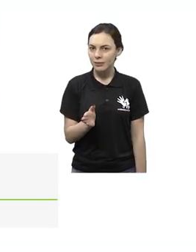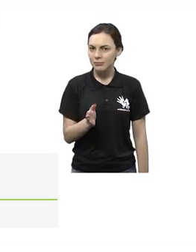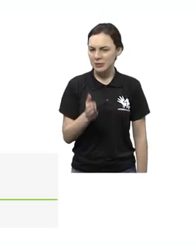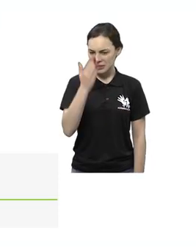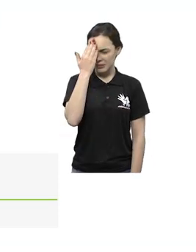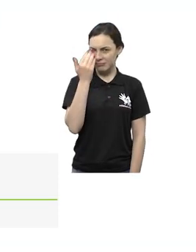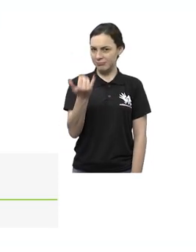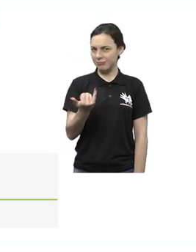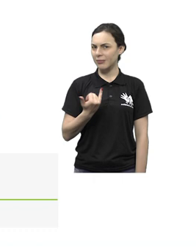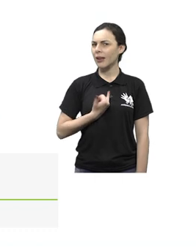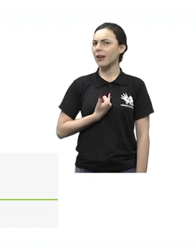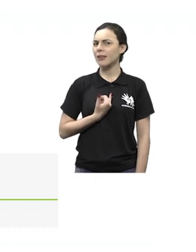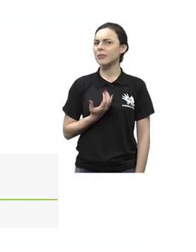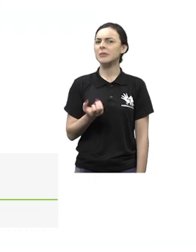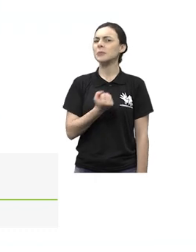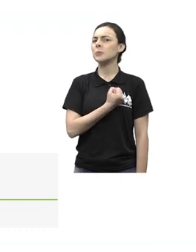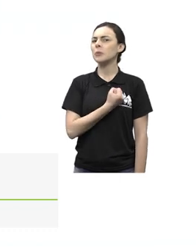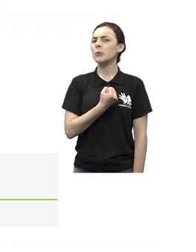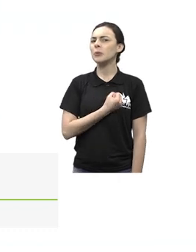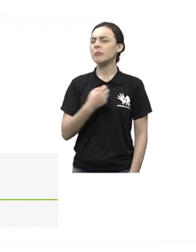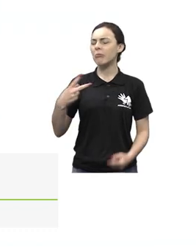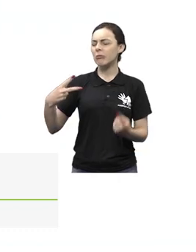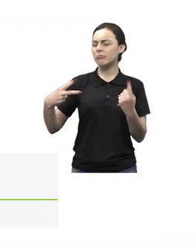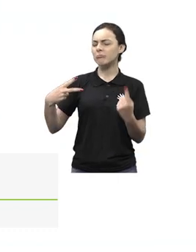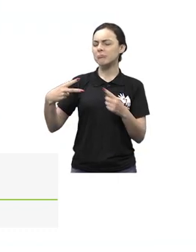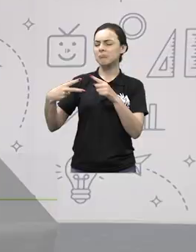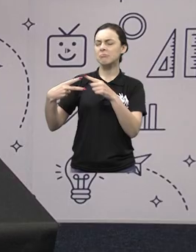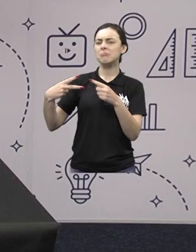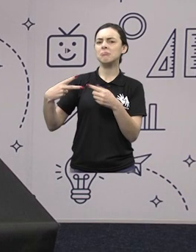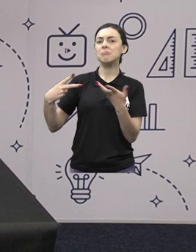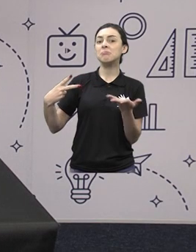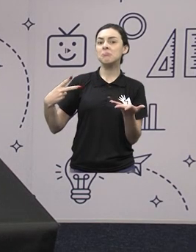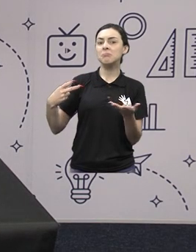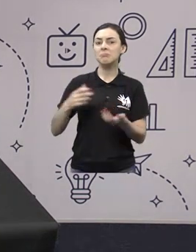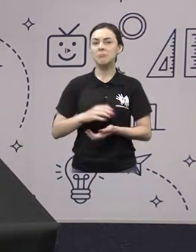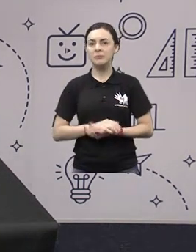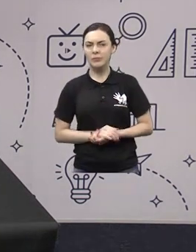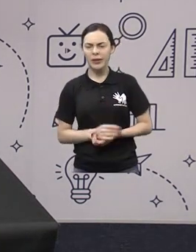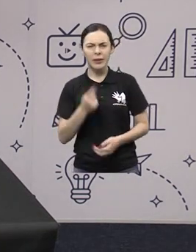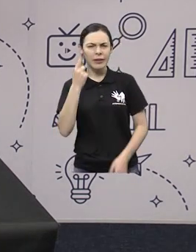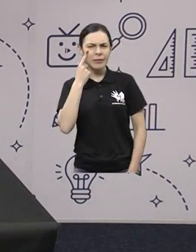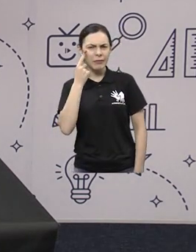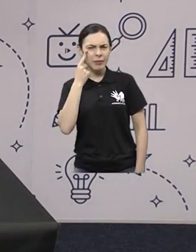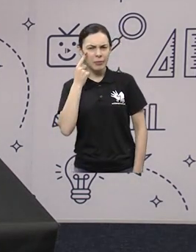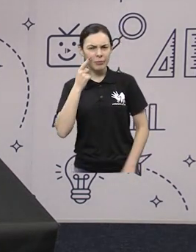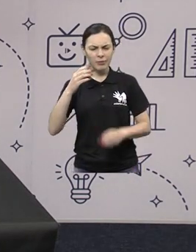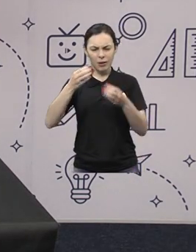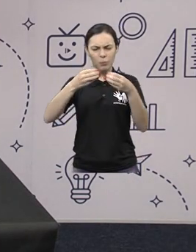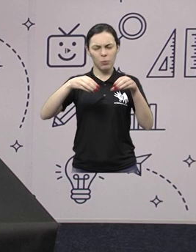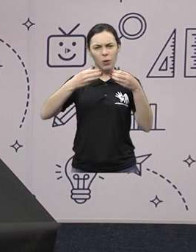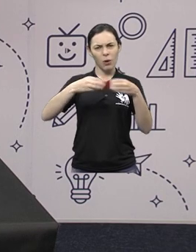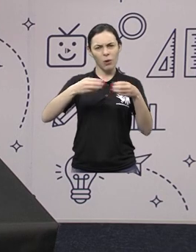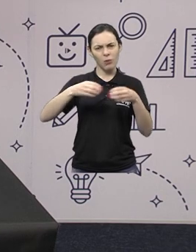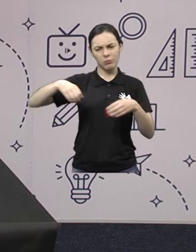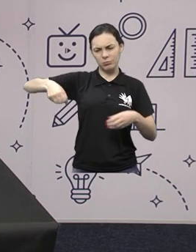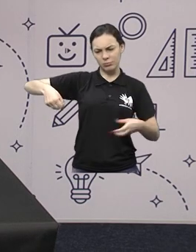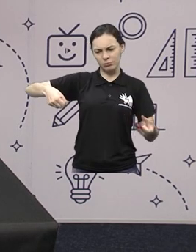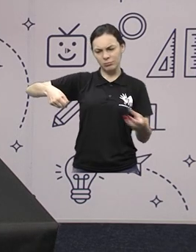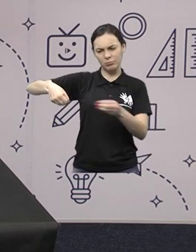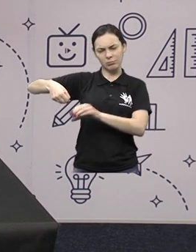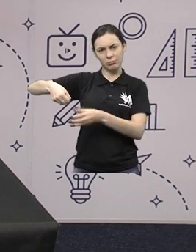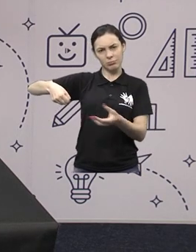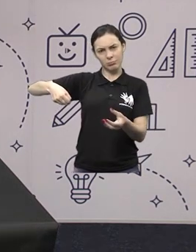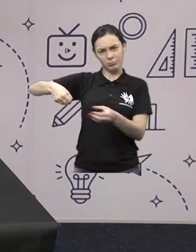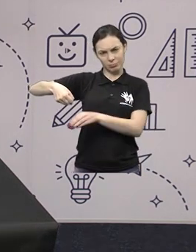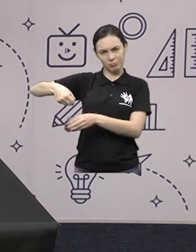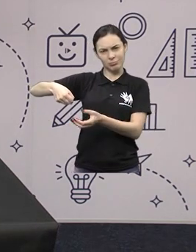Contaram? Já sabem me dizer qual é o número que representa esta quantidade de ovos? Vamos colocar os ovos na cesta para vermos